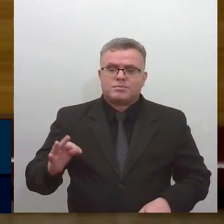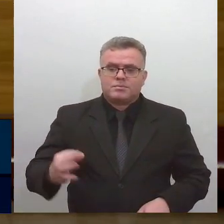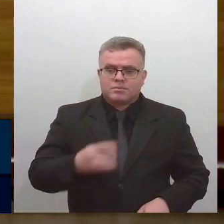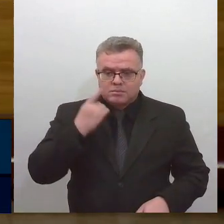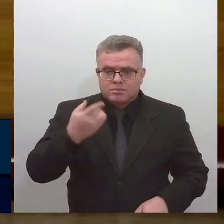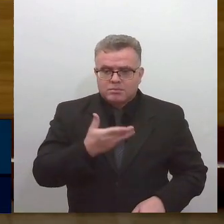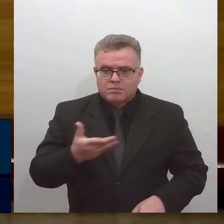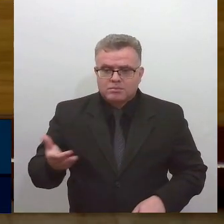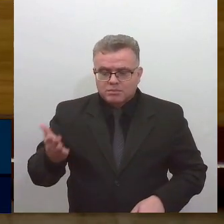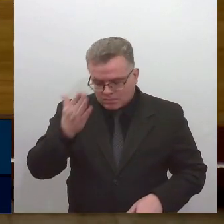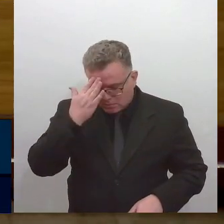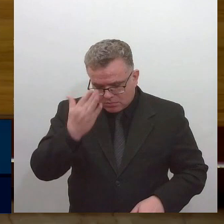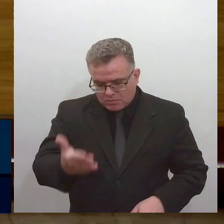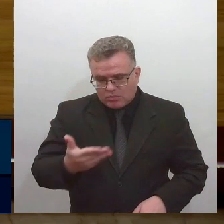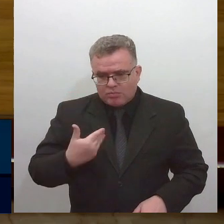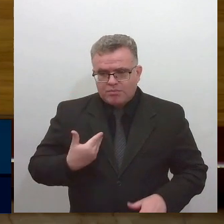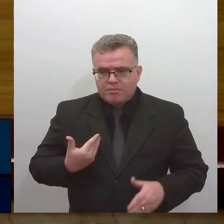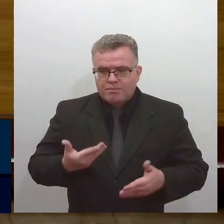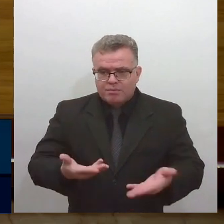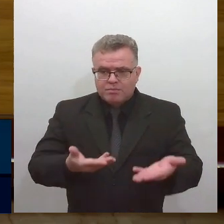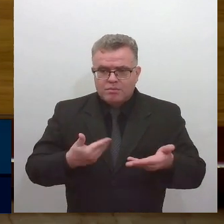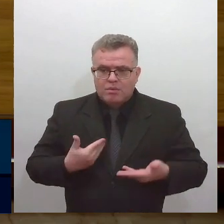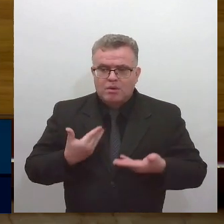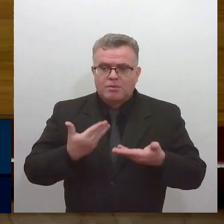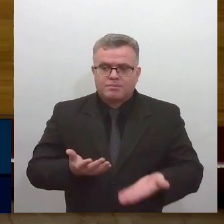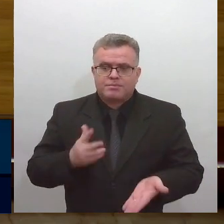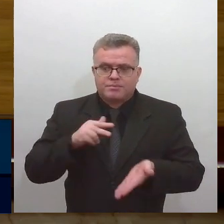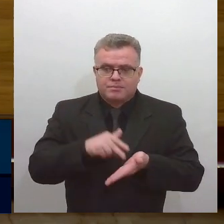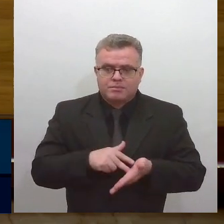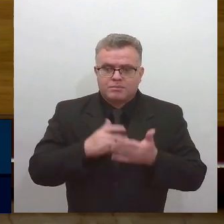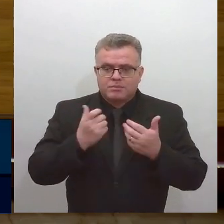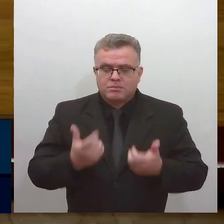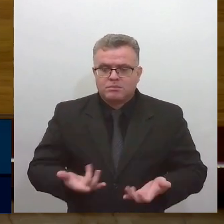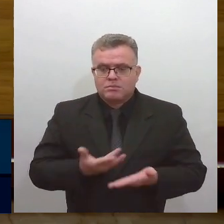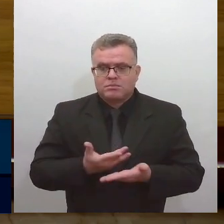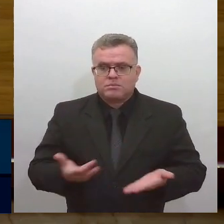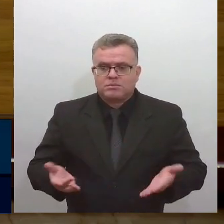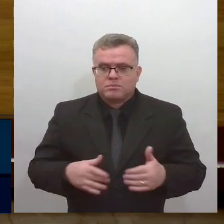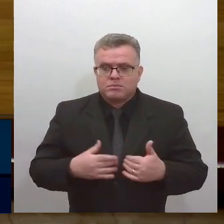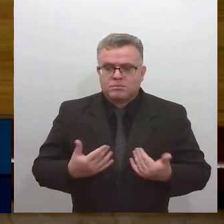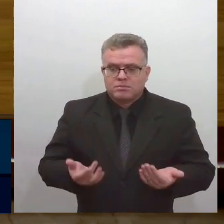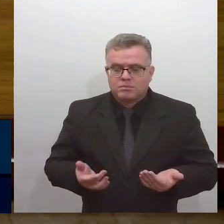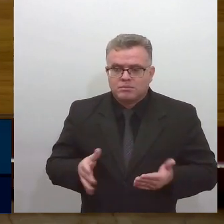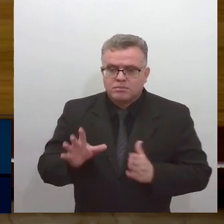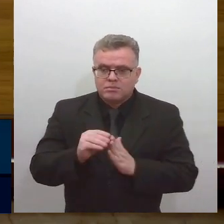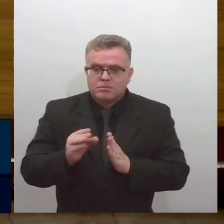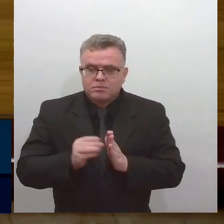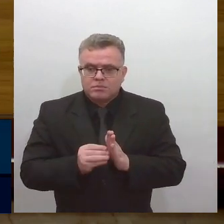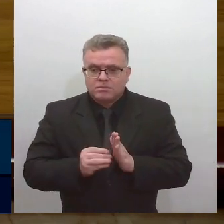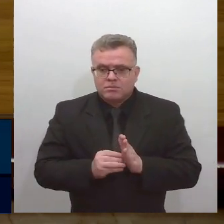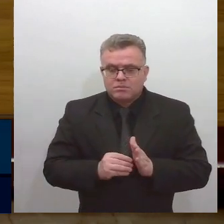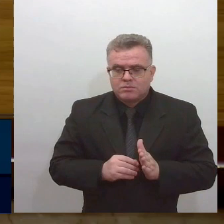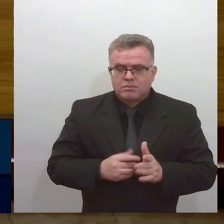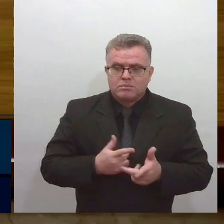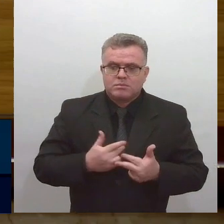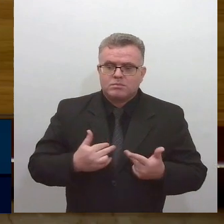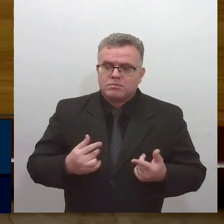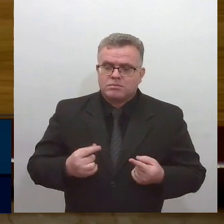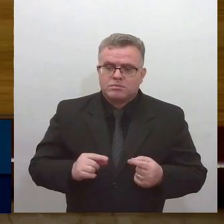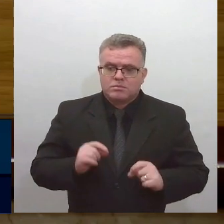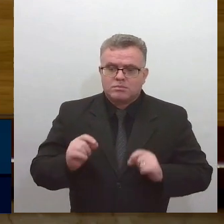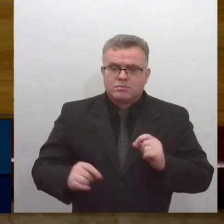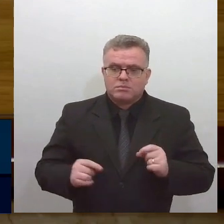agradecer a oportunidade de estar aqui eh anotei aqui todas as demandas eh a algumas delas claro